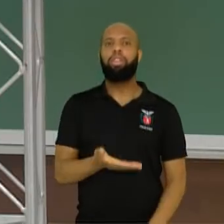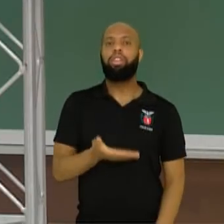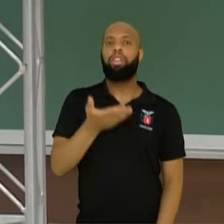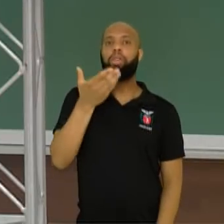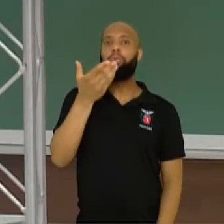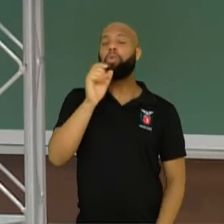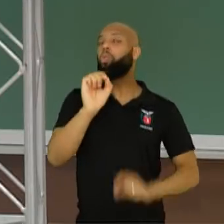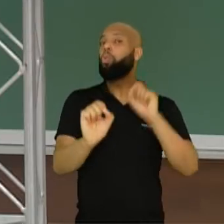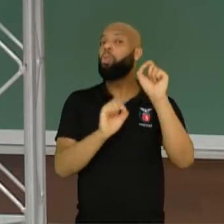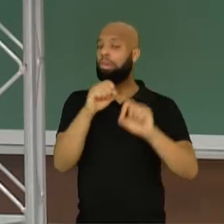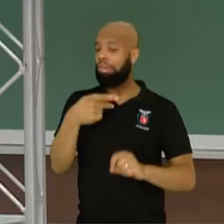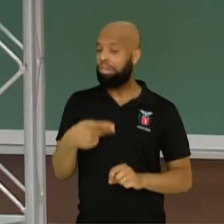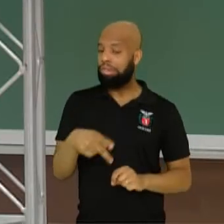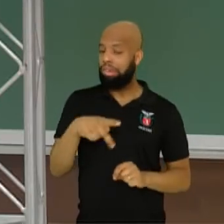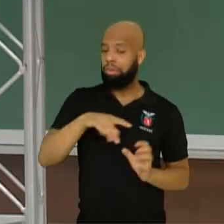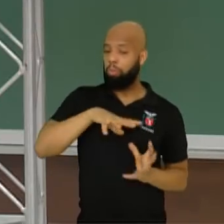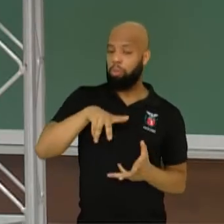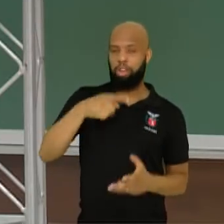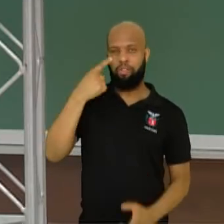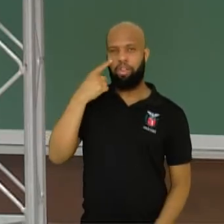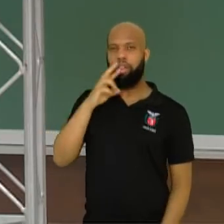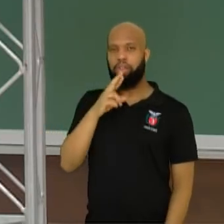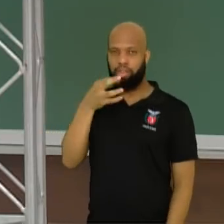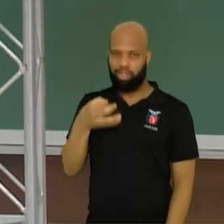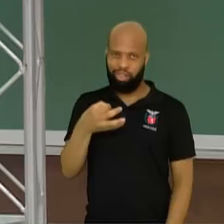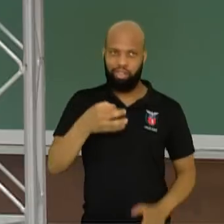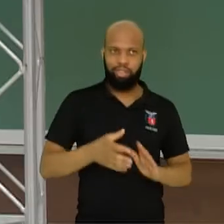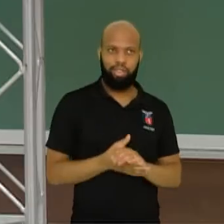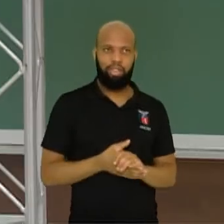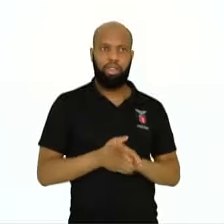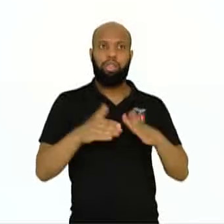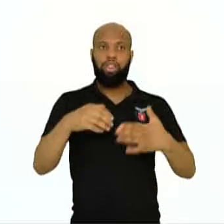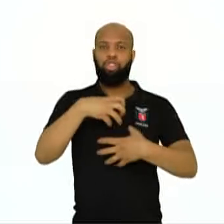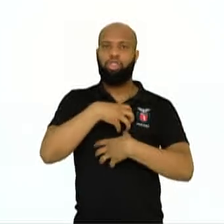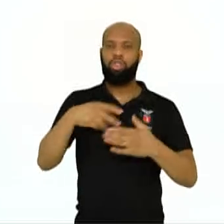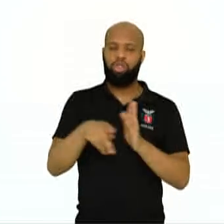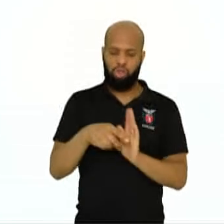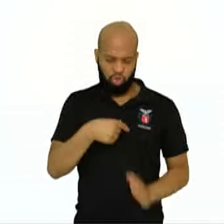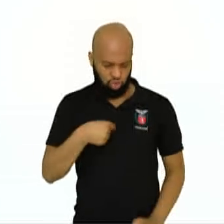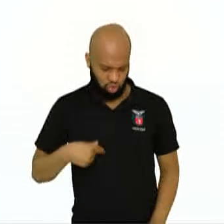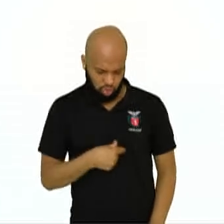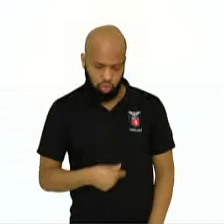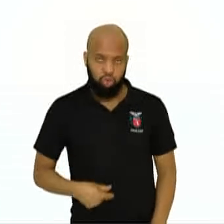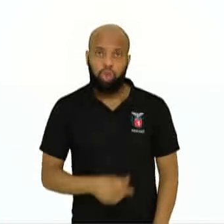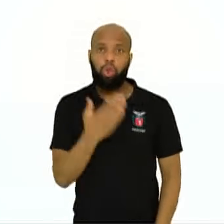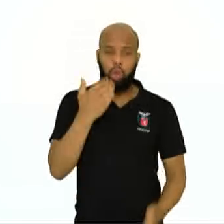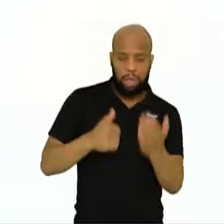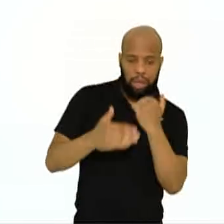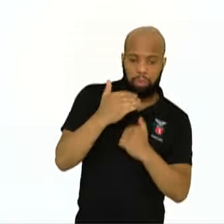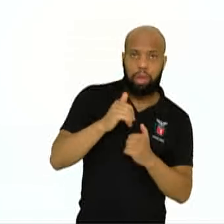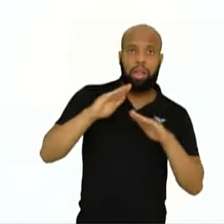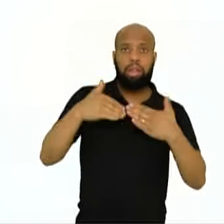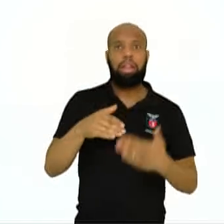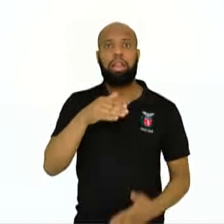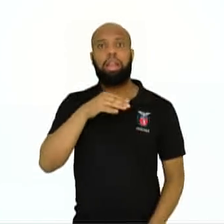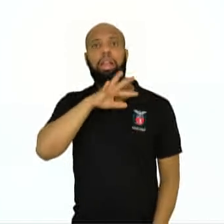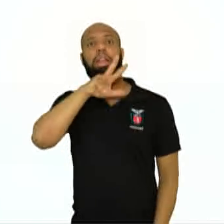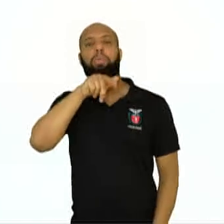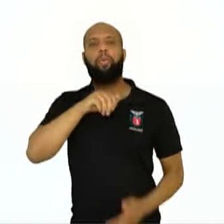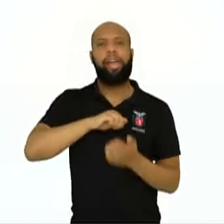um efeito no nosso planeta. Vamos ver? Então, por meio da digestão dos alimentos, então esses animais que nós chamamos